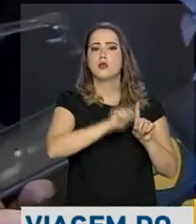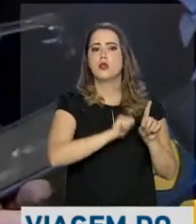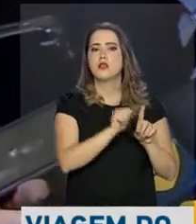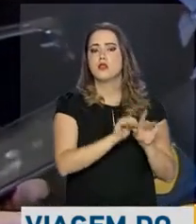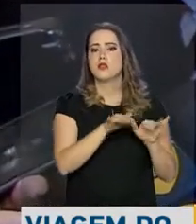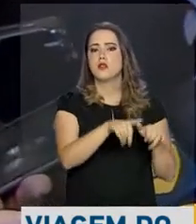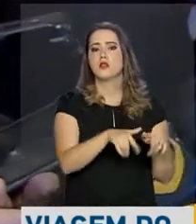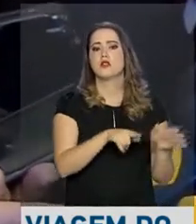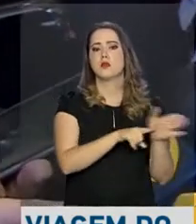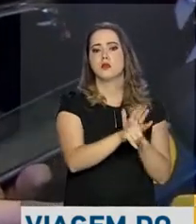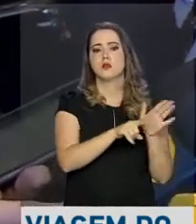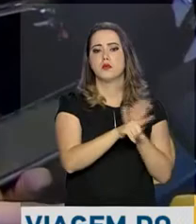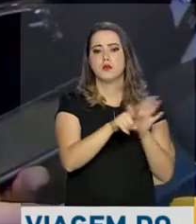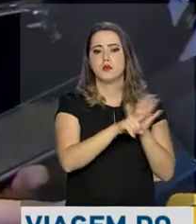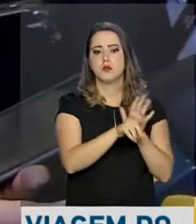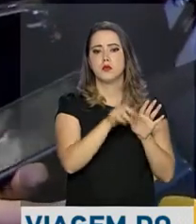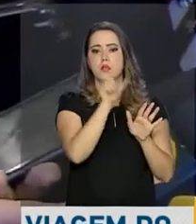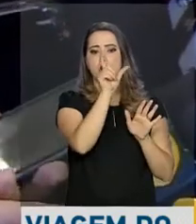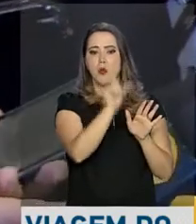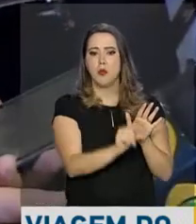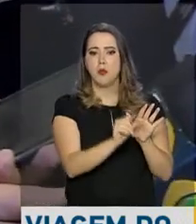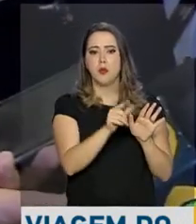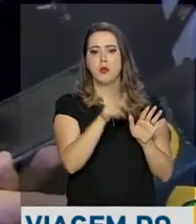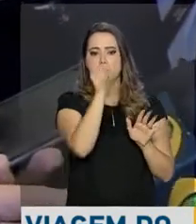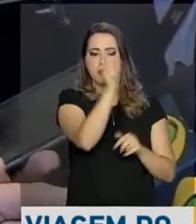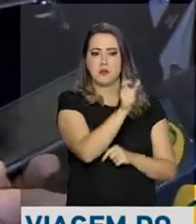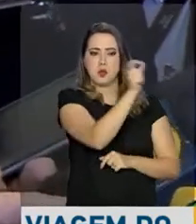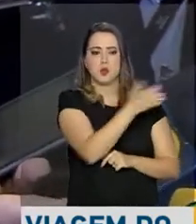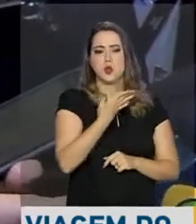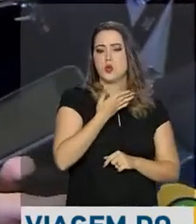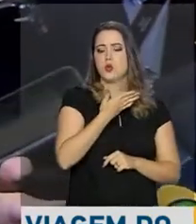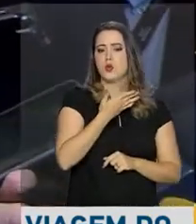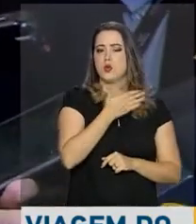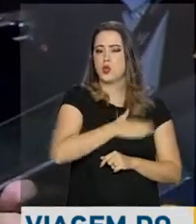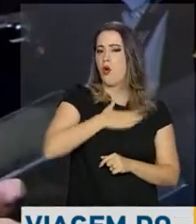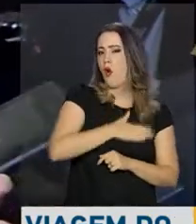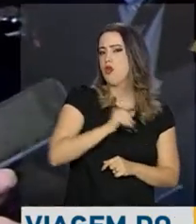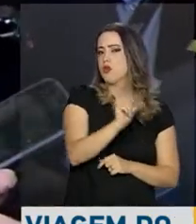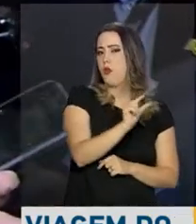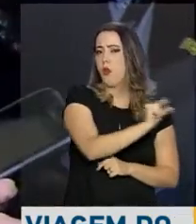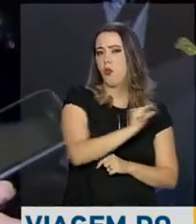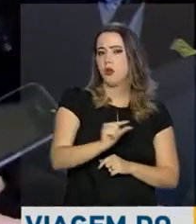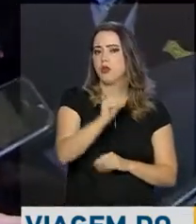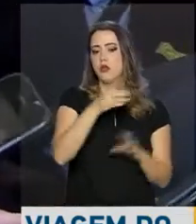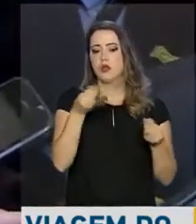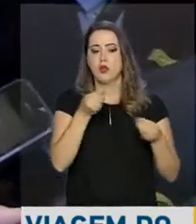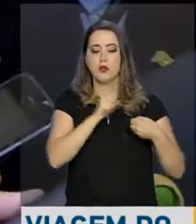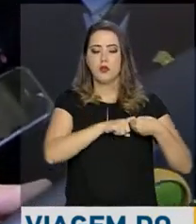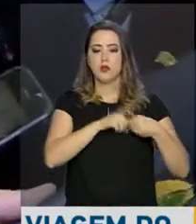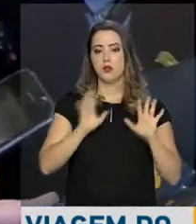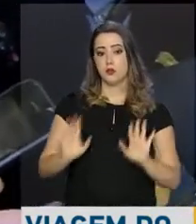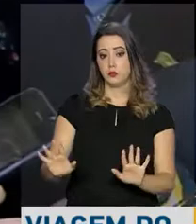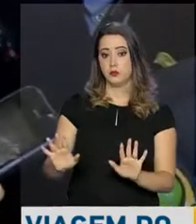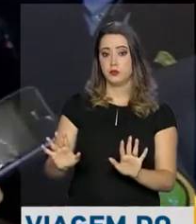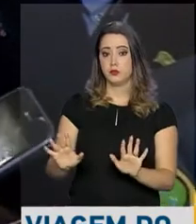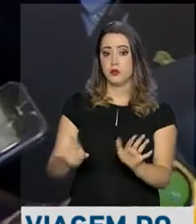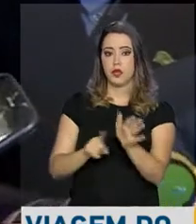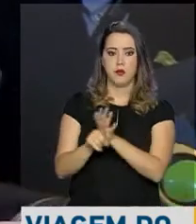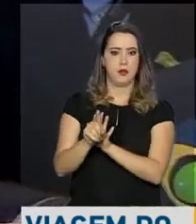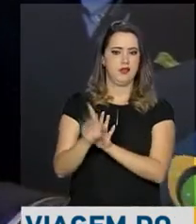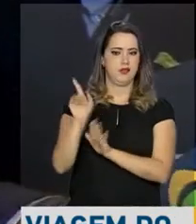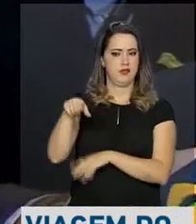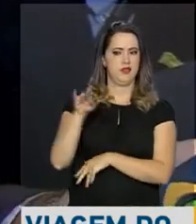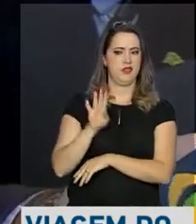da pesquisa que mostra a baixa popularidade do senhor, diante da população, como retomar a Bom, ajuda? em primeiro lugar, a pesquisa não é